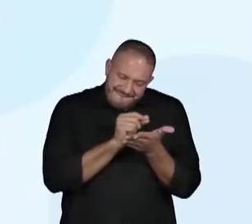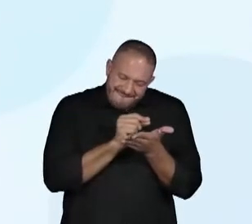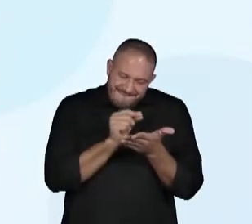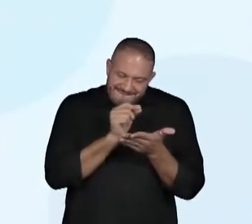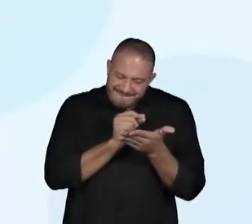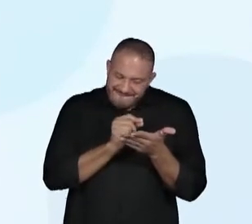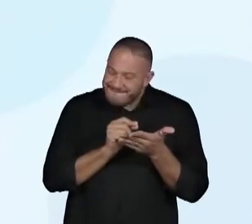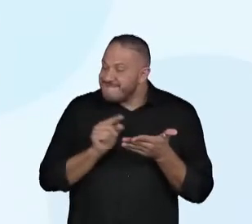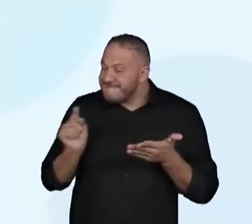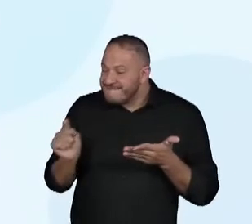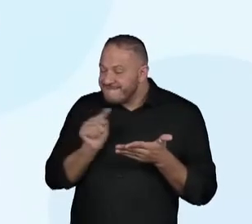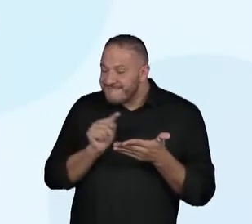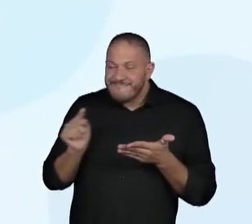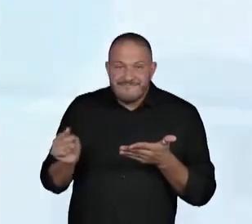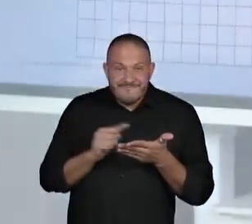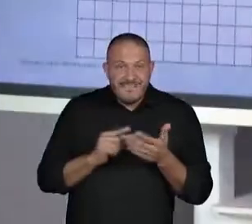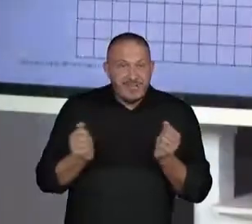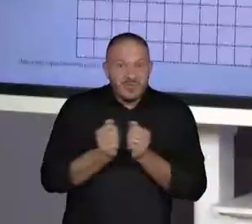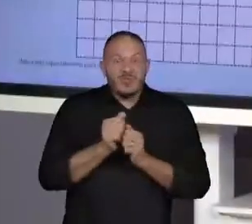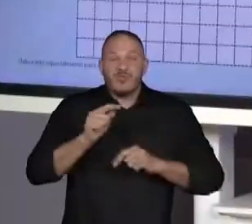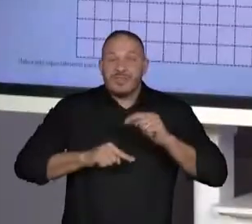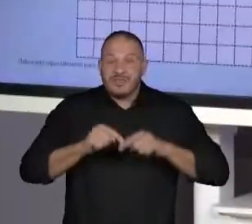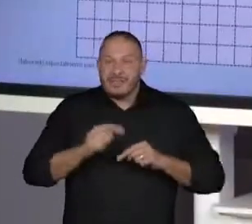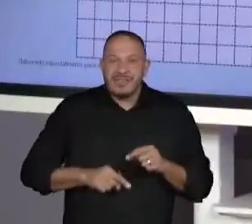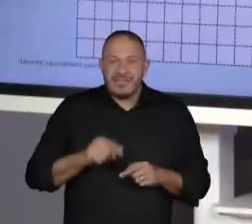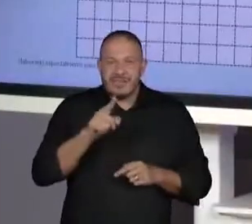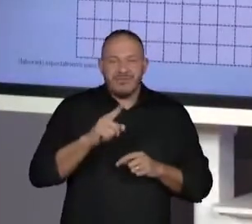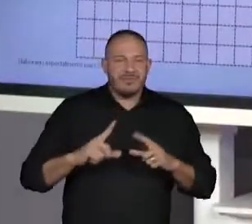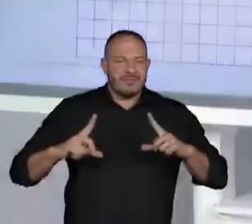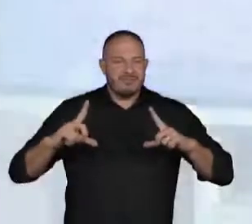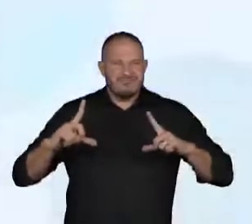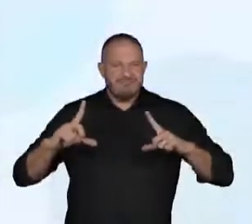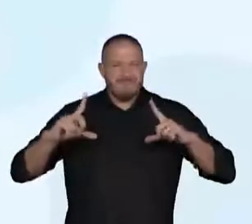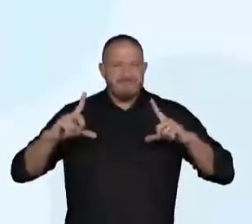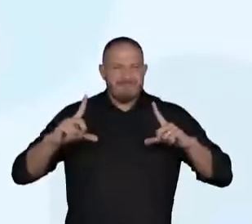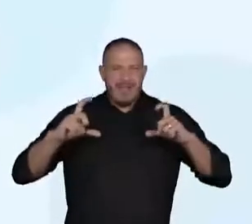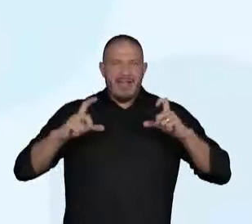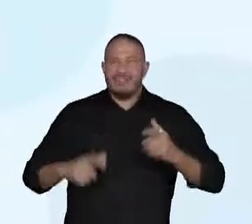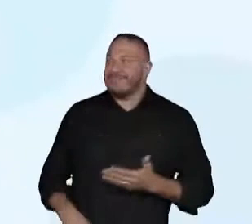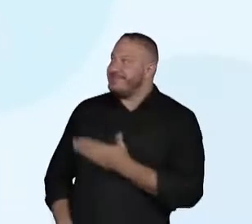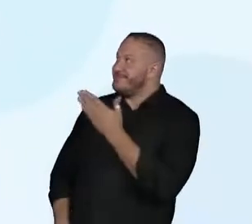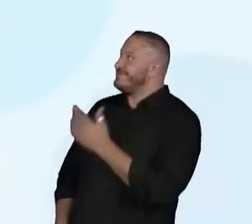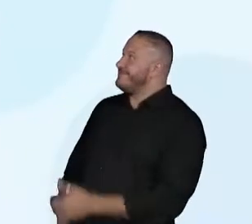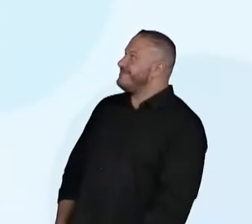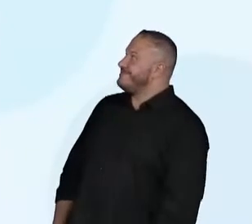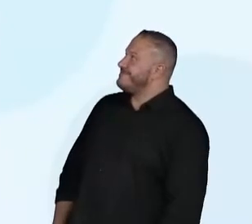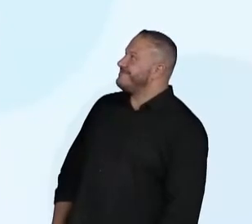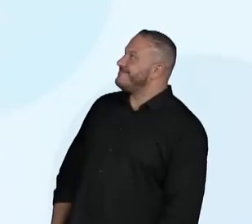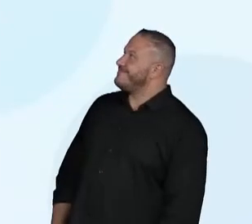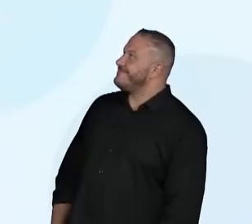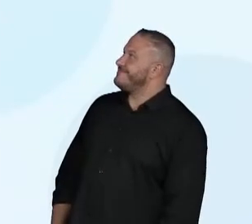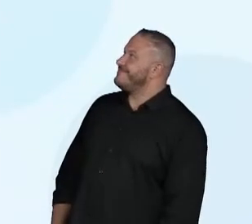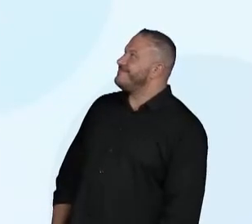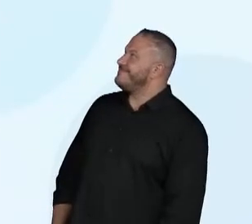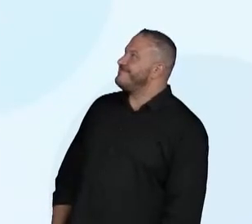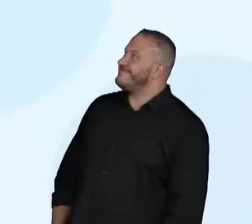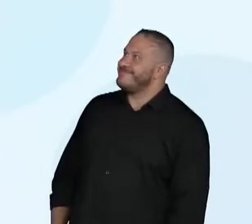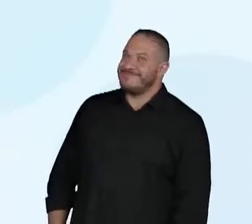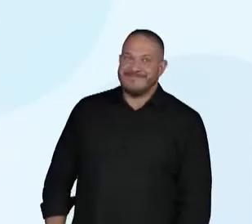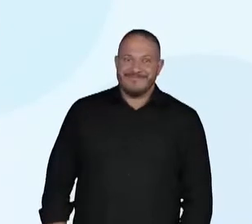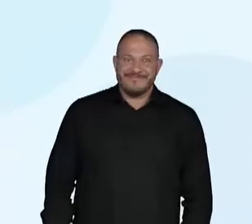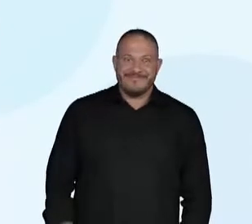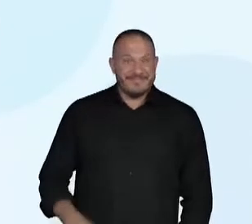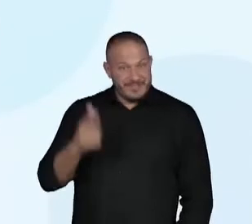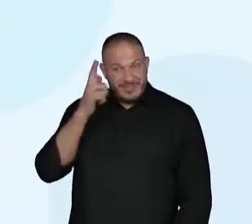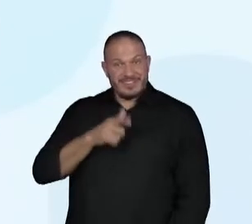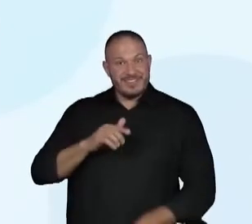aí com esse material. Dá um print aí na nossa tela rapidinho, para vocês poderem fazer aí no seu